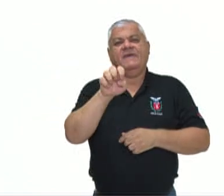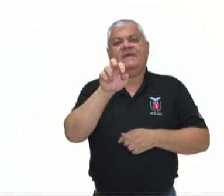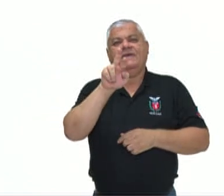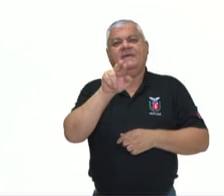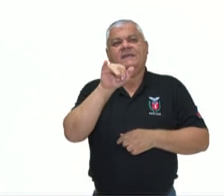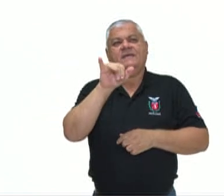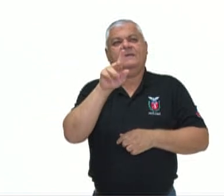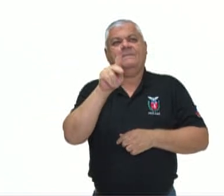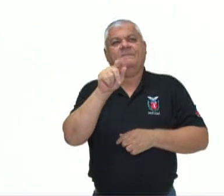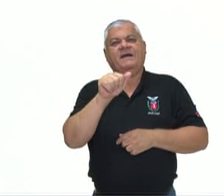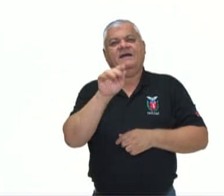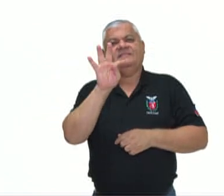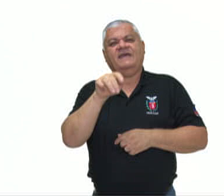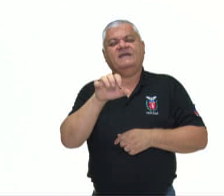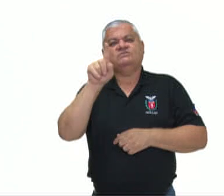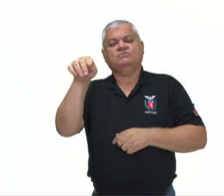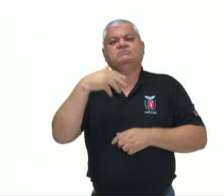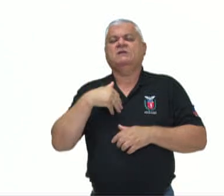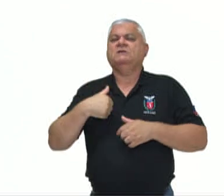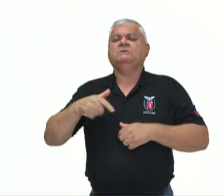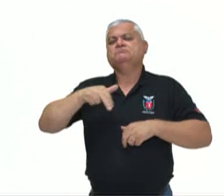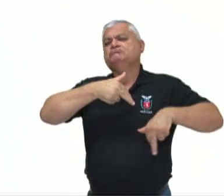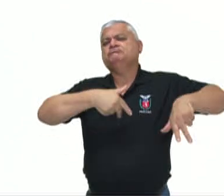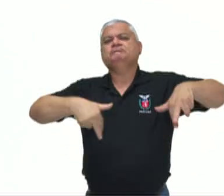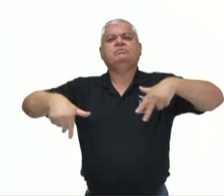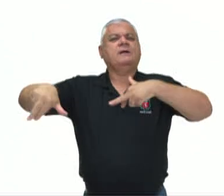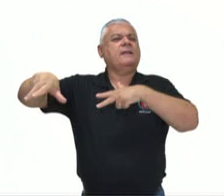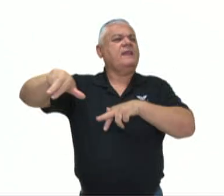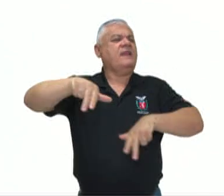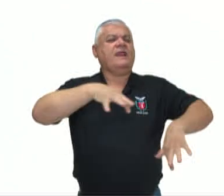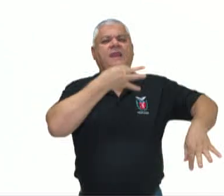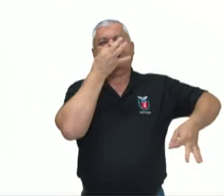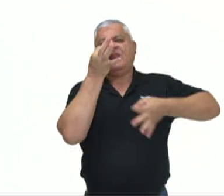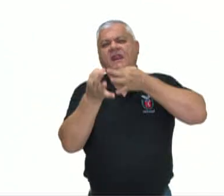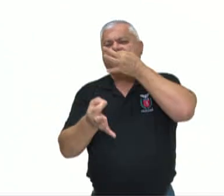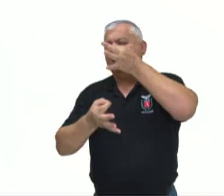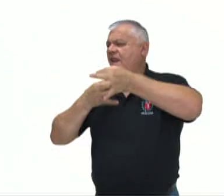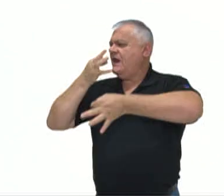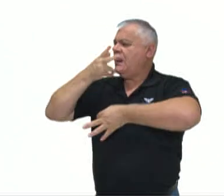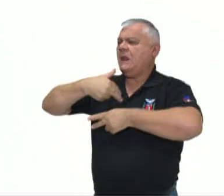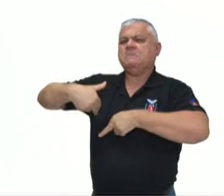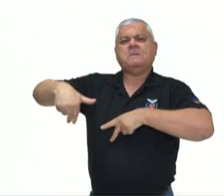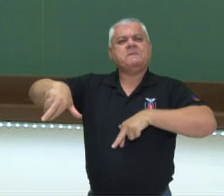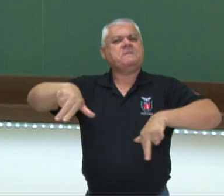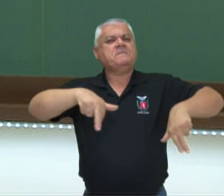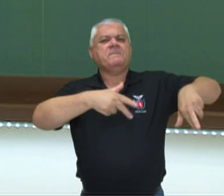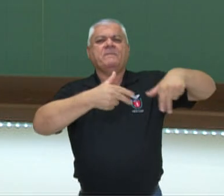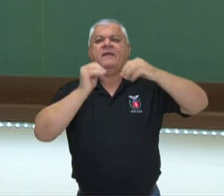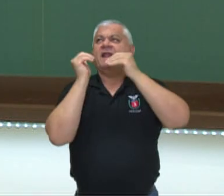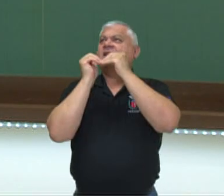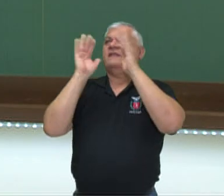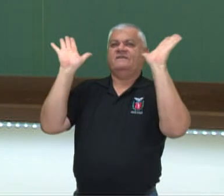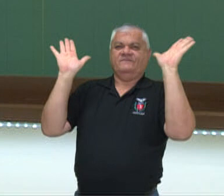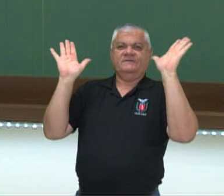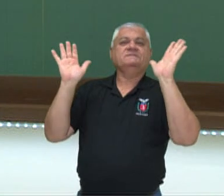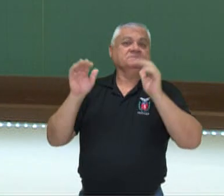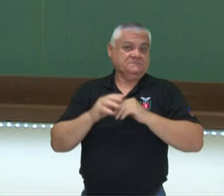ar livre, caminhando enquanto lia e dava preleções. E para conhecer um pouquinho